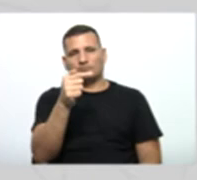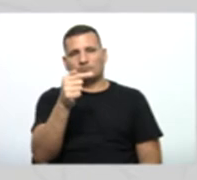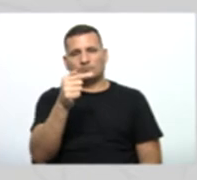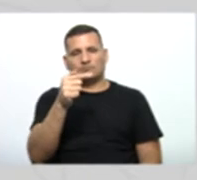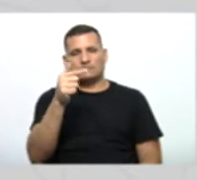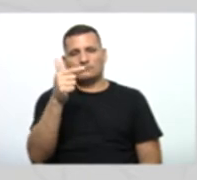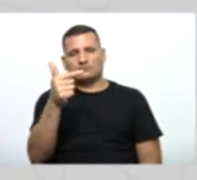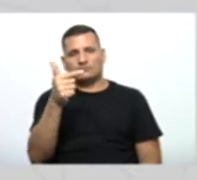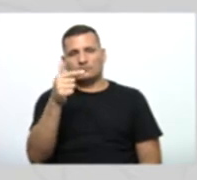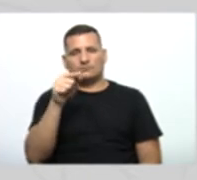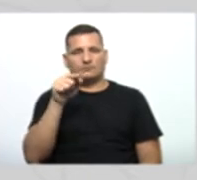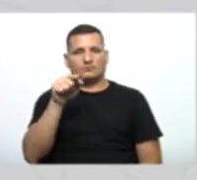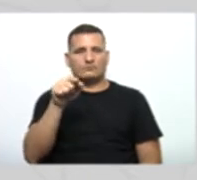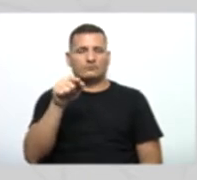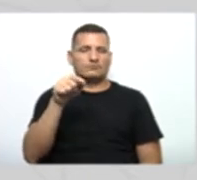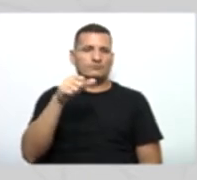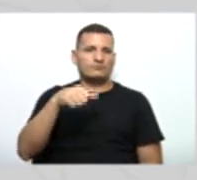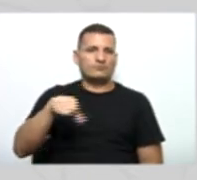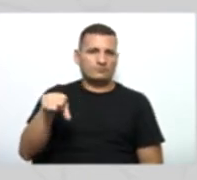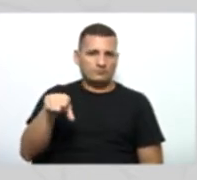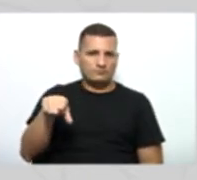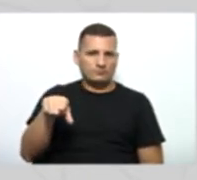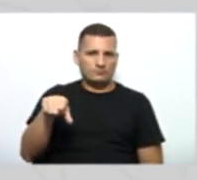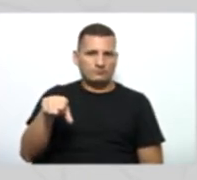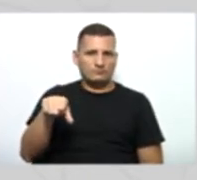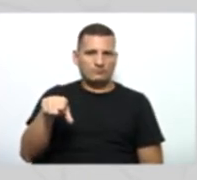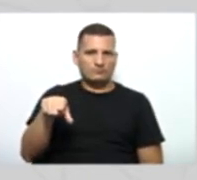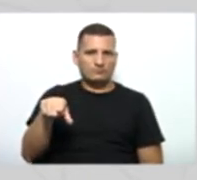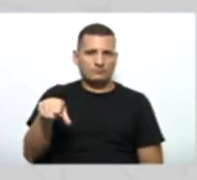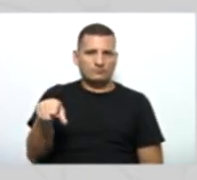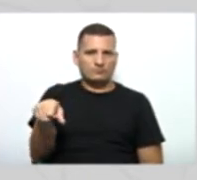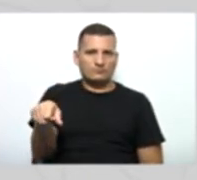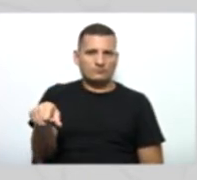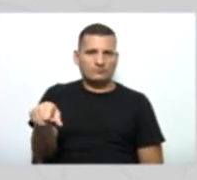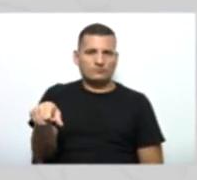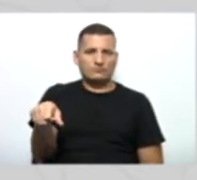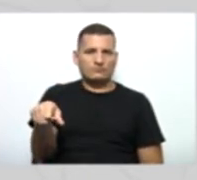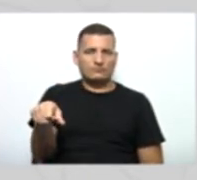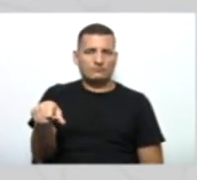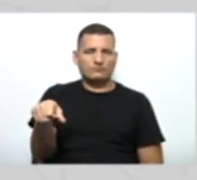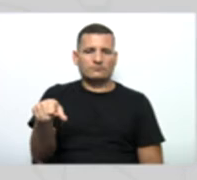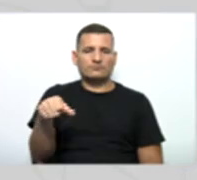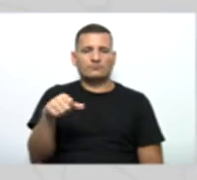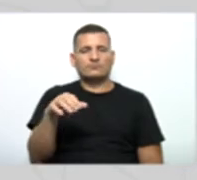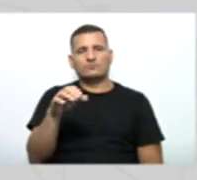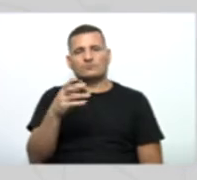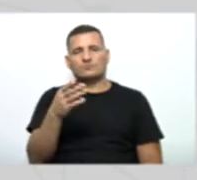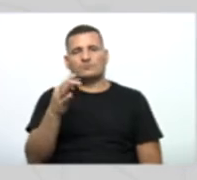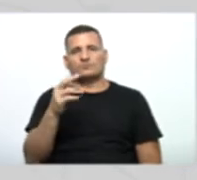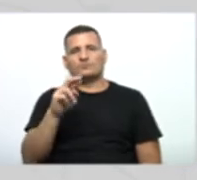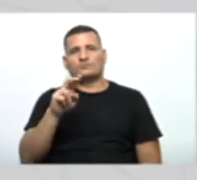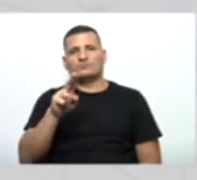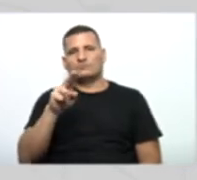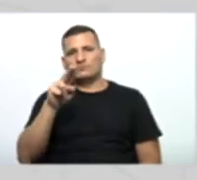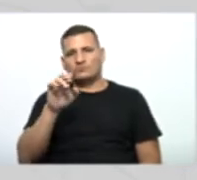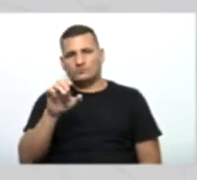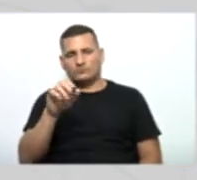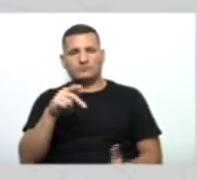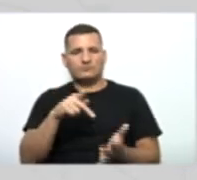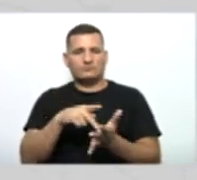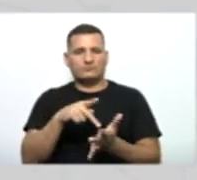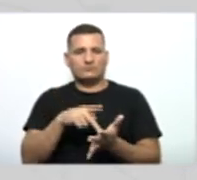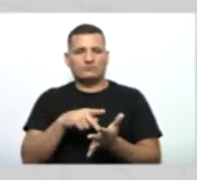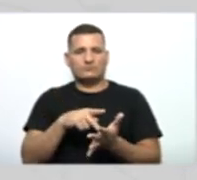72,9. Você pode ter essa mistura de valores. Você poderia ter lá true de verdadeiro ou